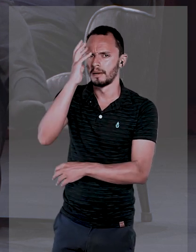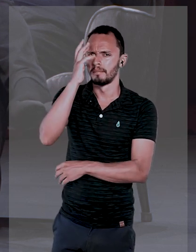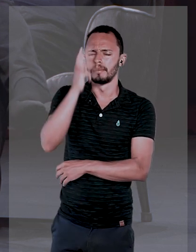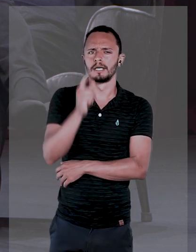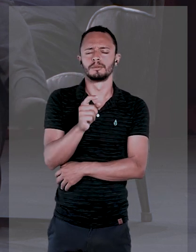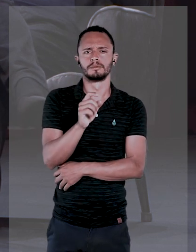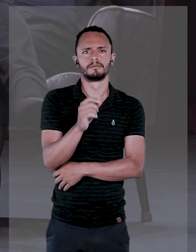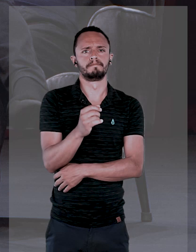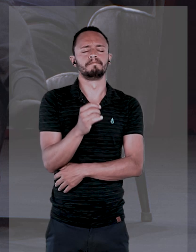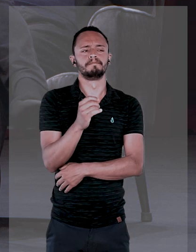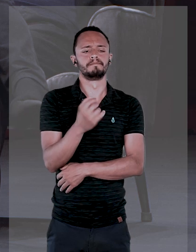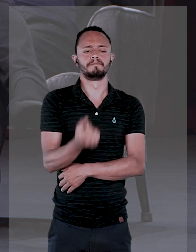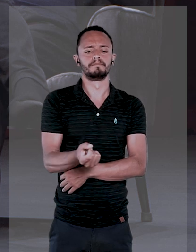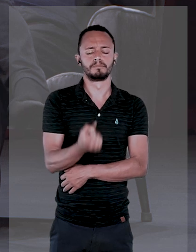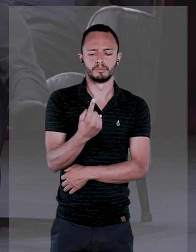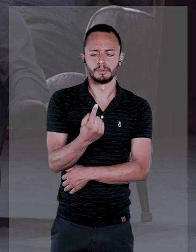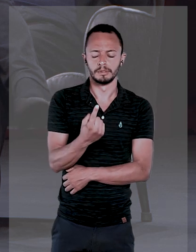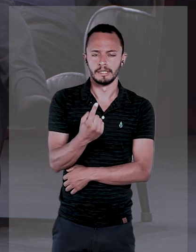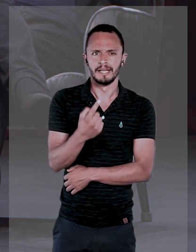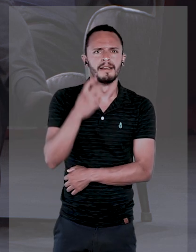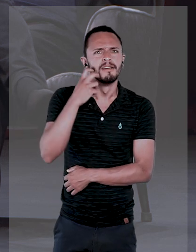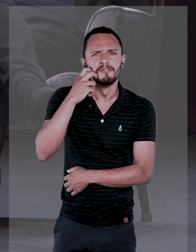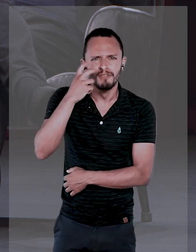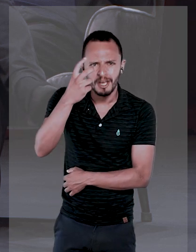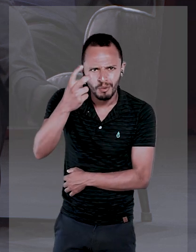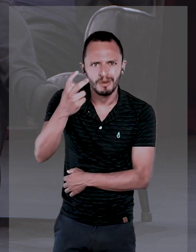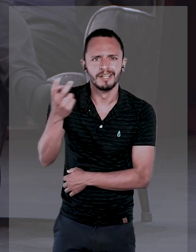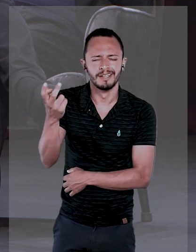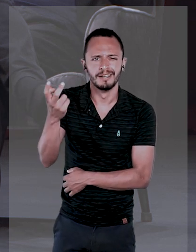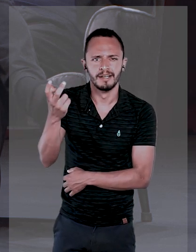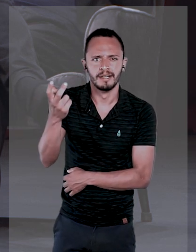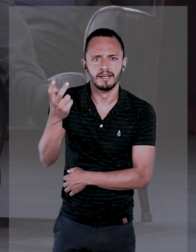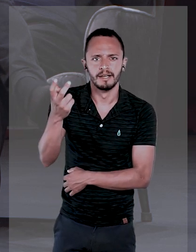eu acho que era fundamental ter